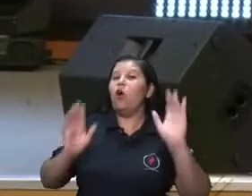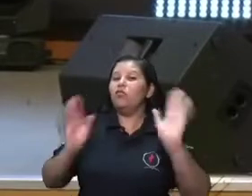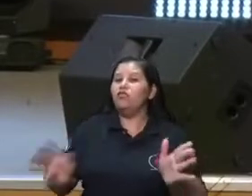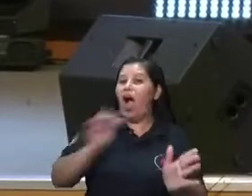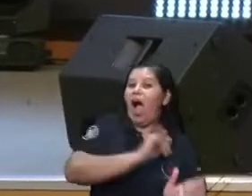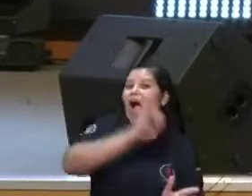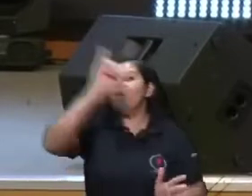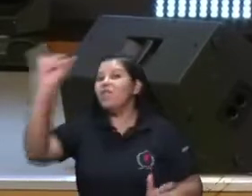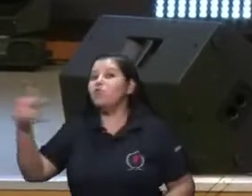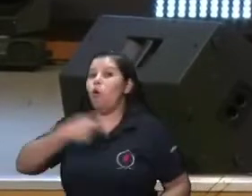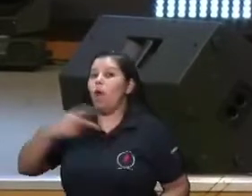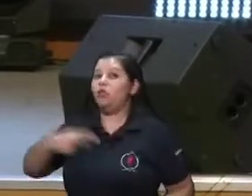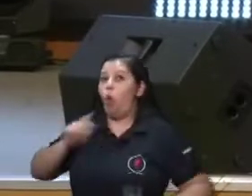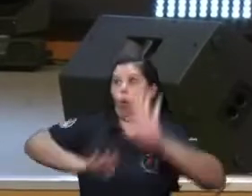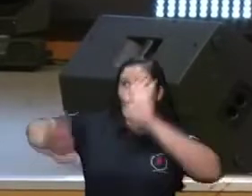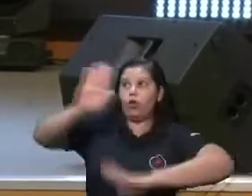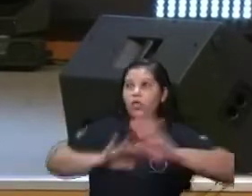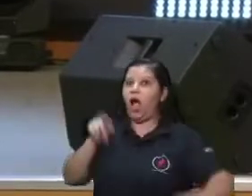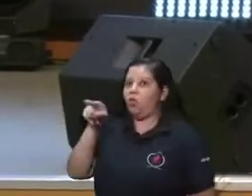que ele é uma serpente.